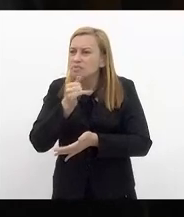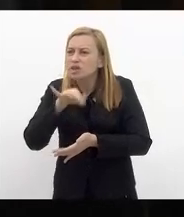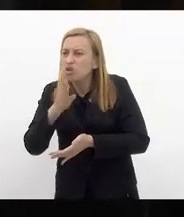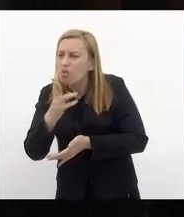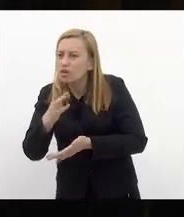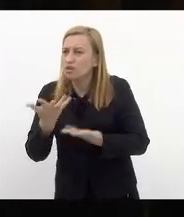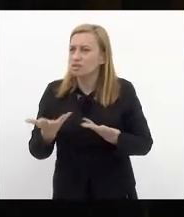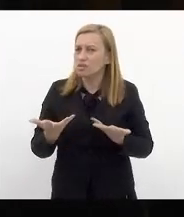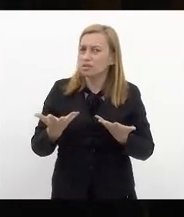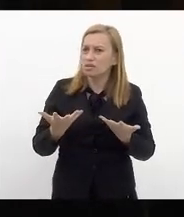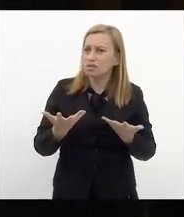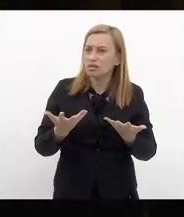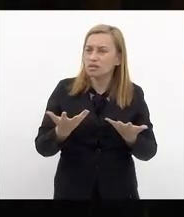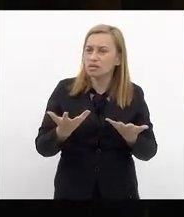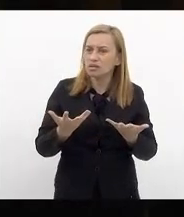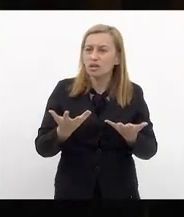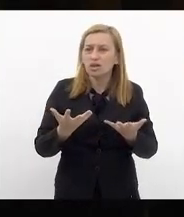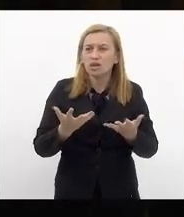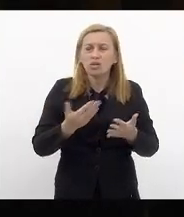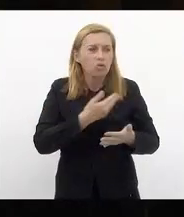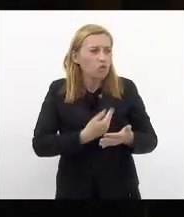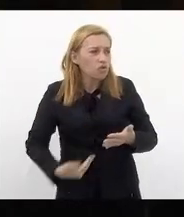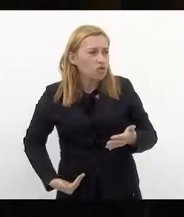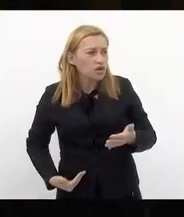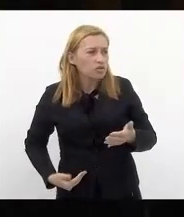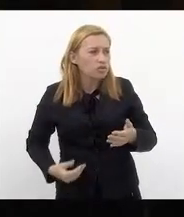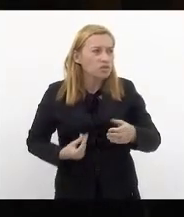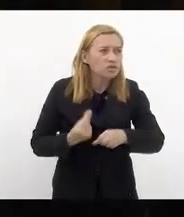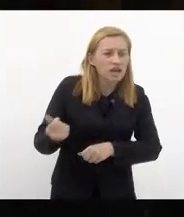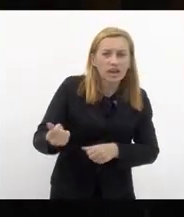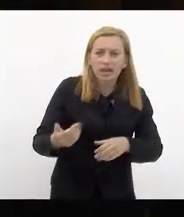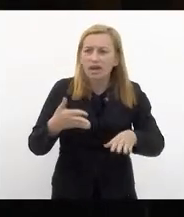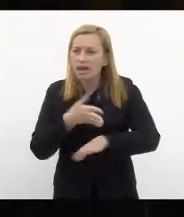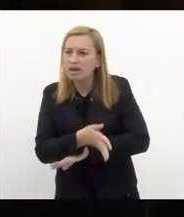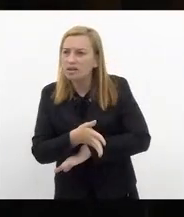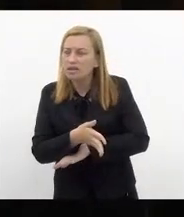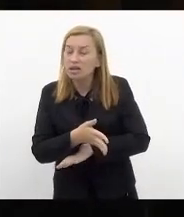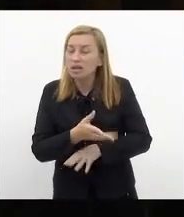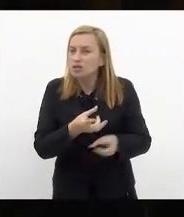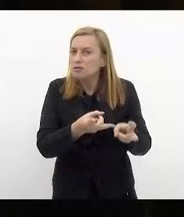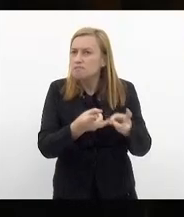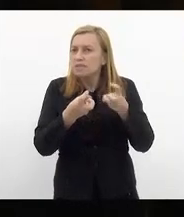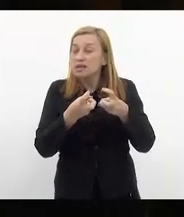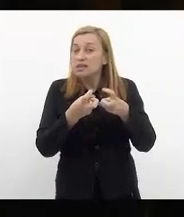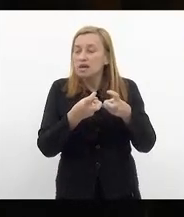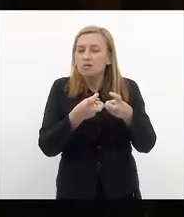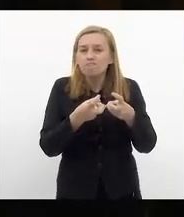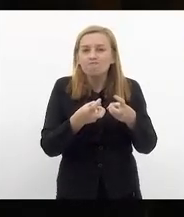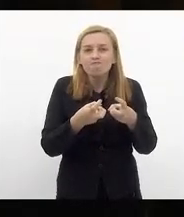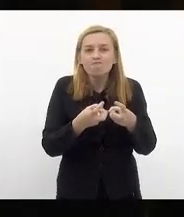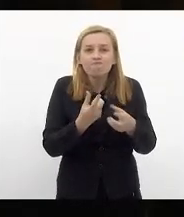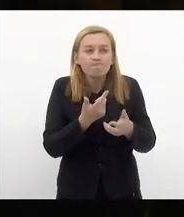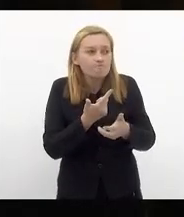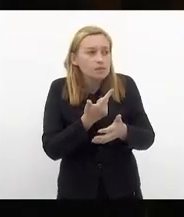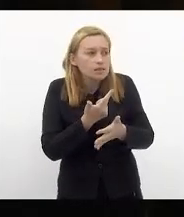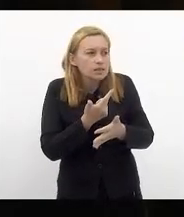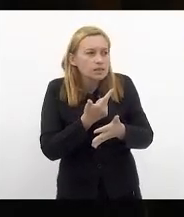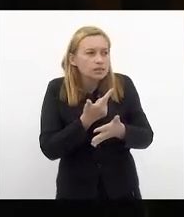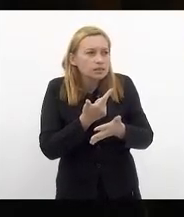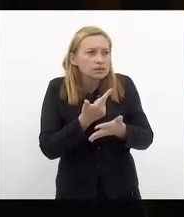que entra governo, sai governo, e a gente percebe que não existe